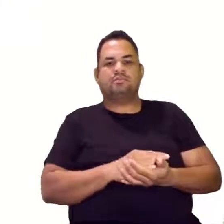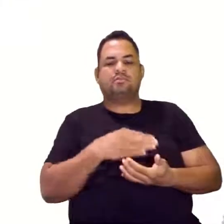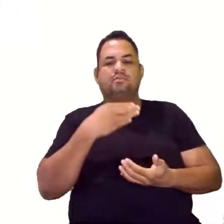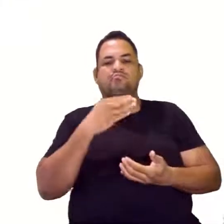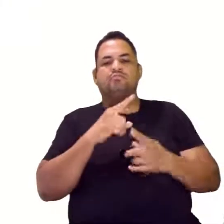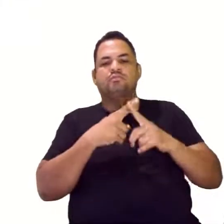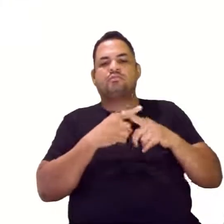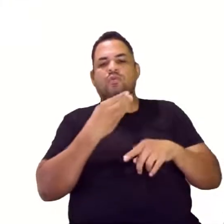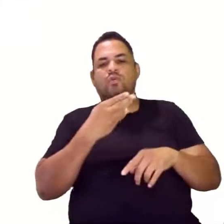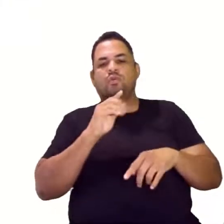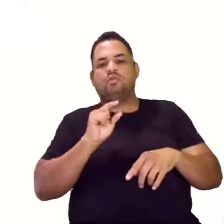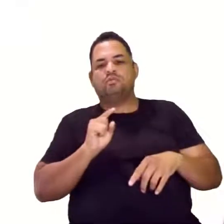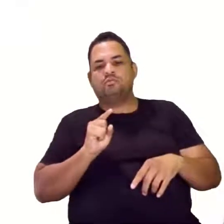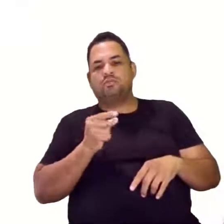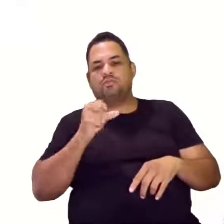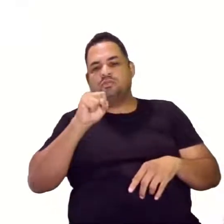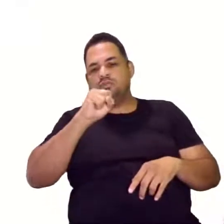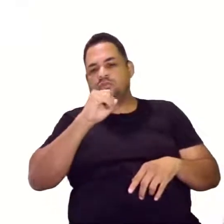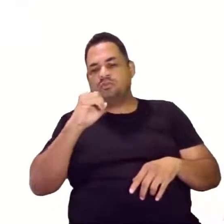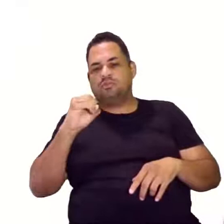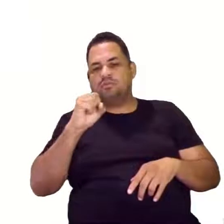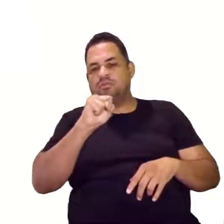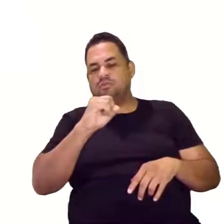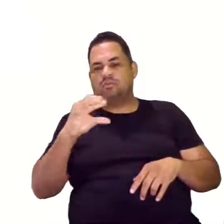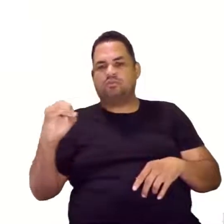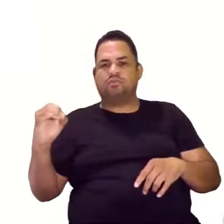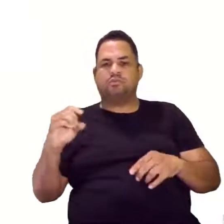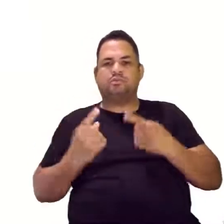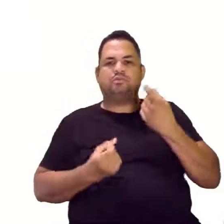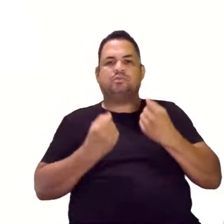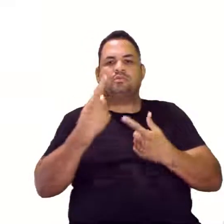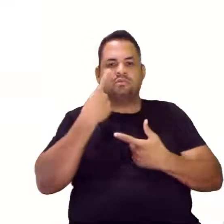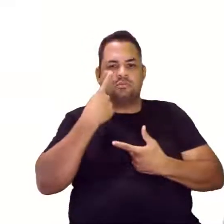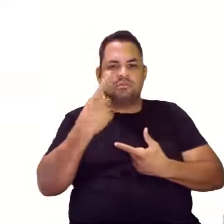vai ter que multiplicar pelo 4.800.